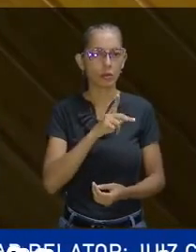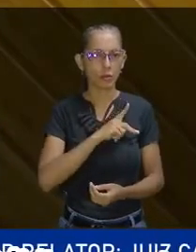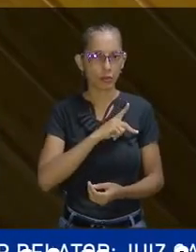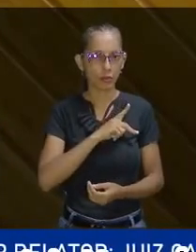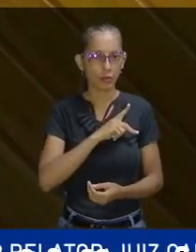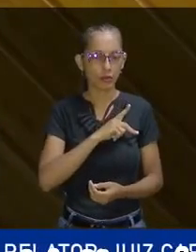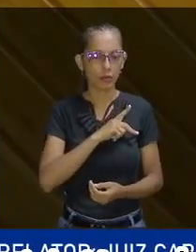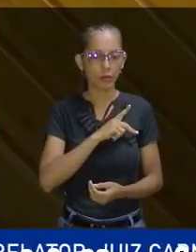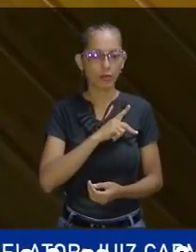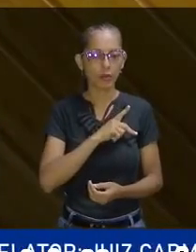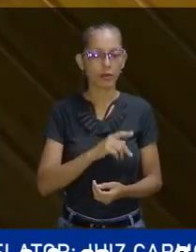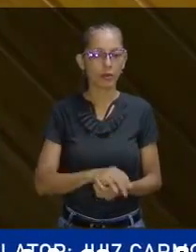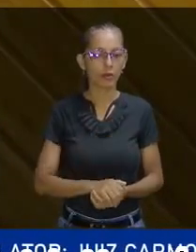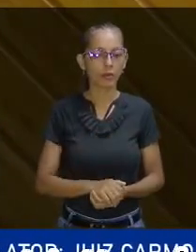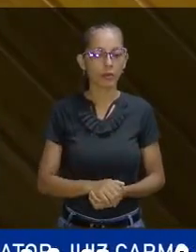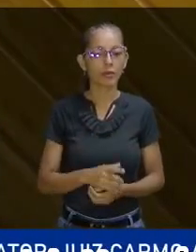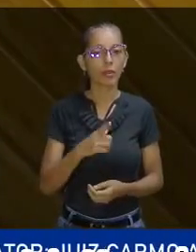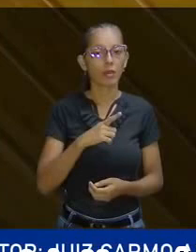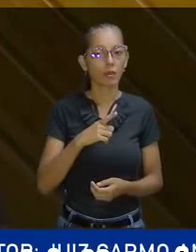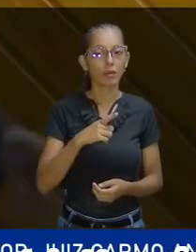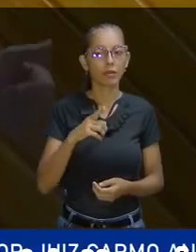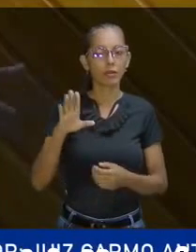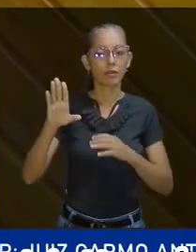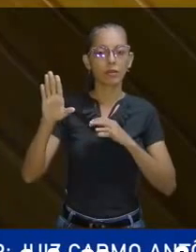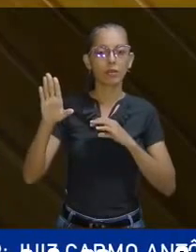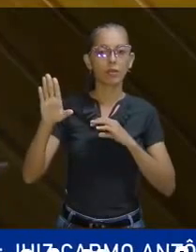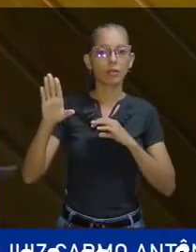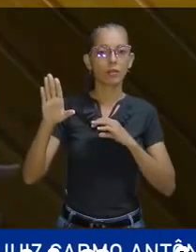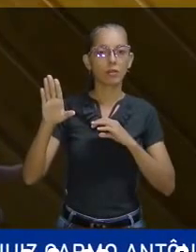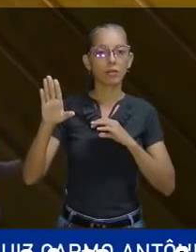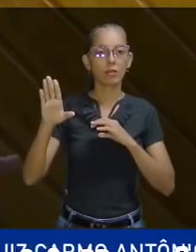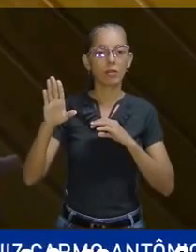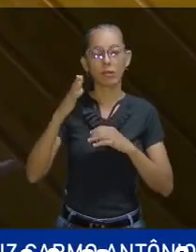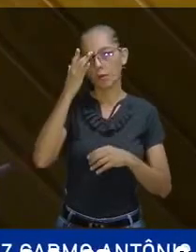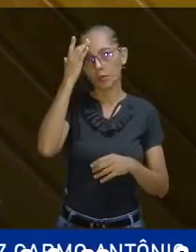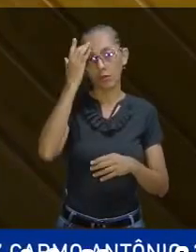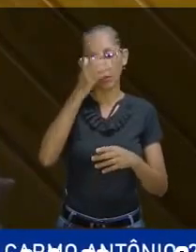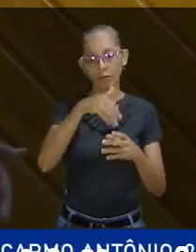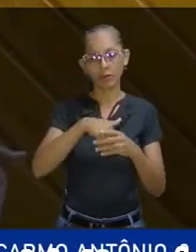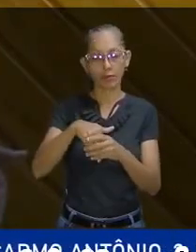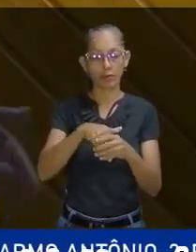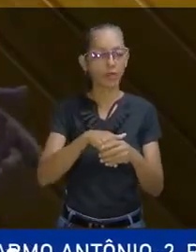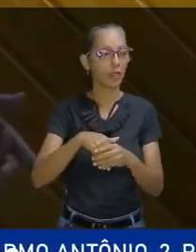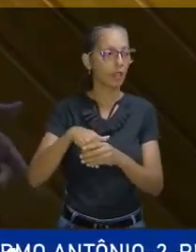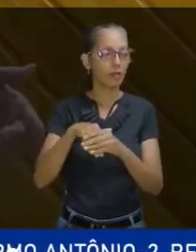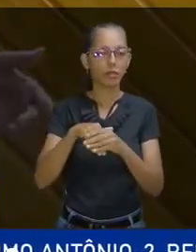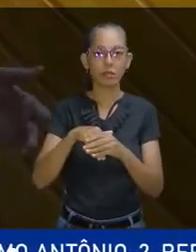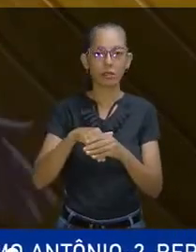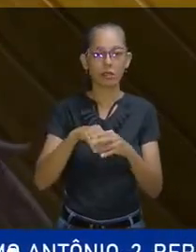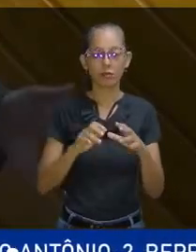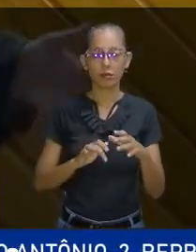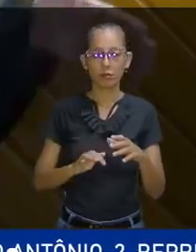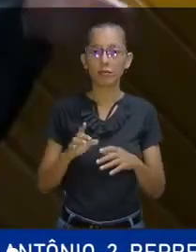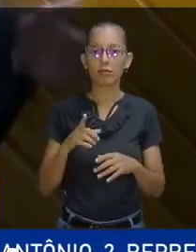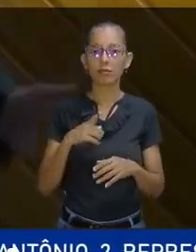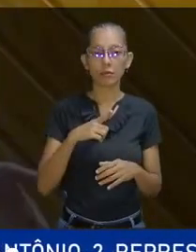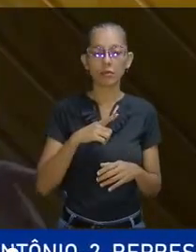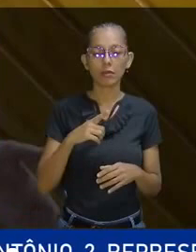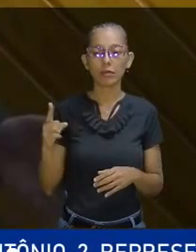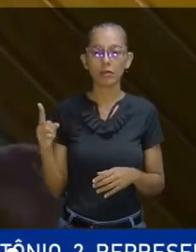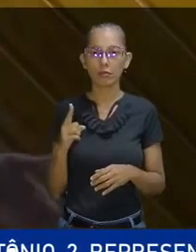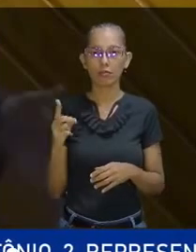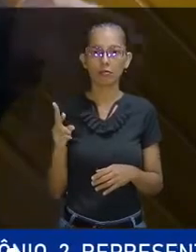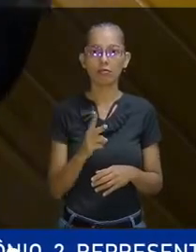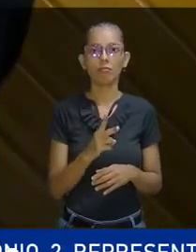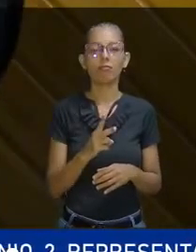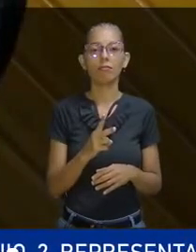os eleitores corrompidos, eles eram eleitores daqui de Macapá. E, ouvidos em juízo, todos afirmaram a